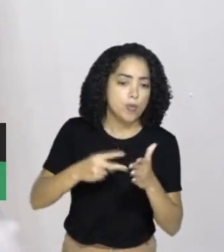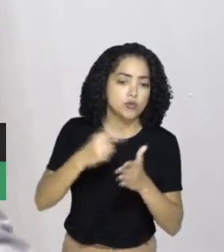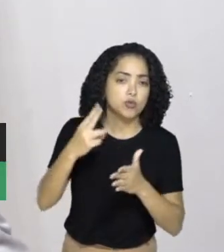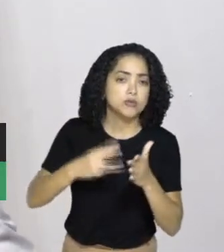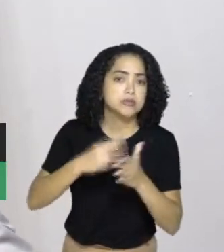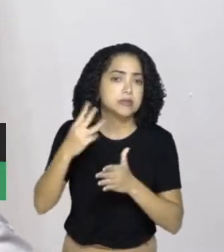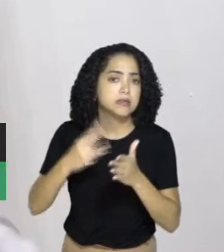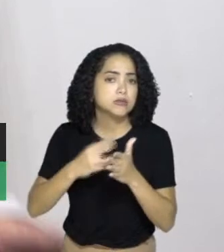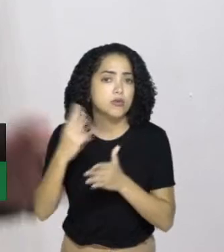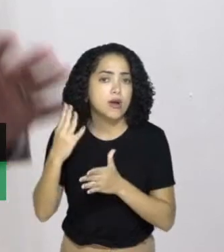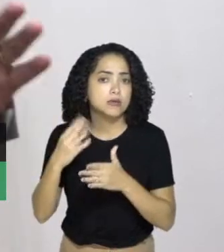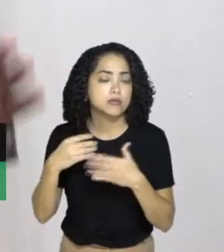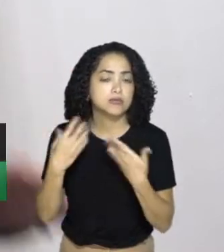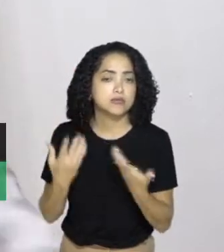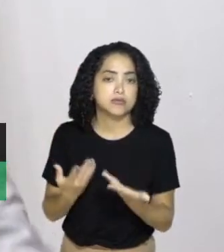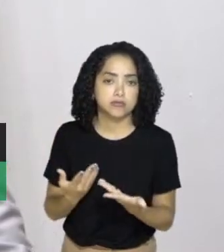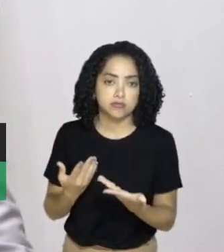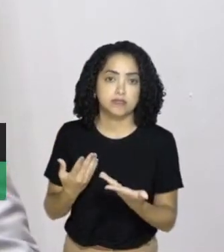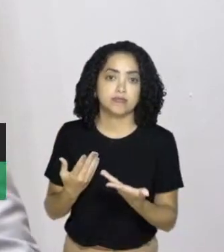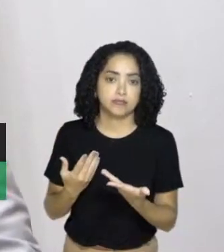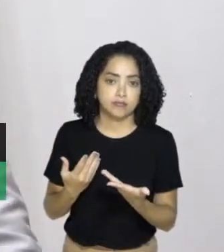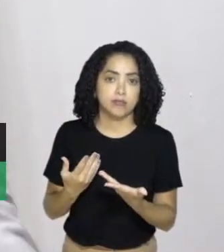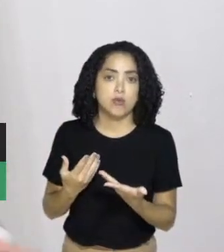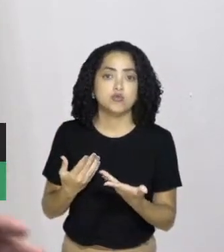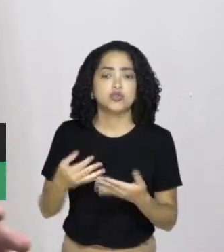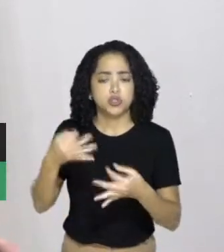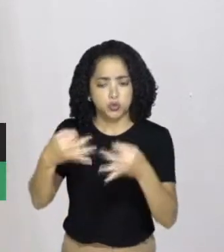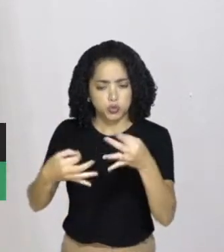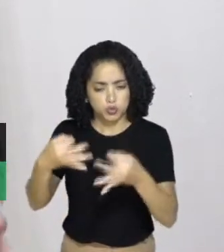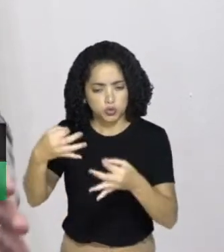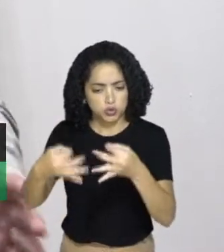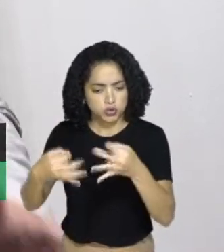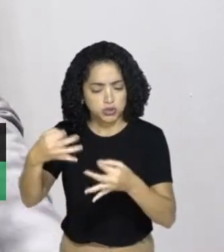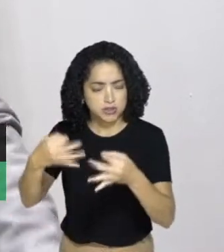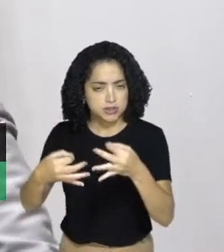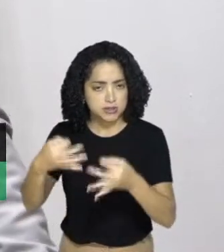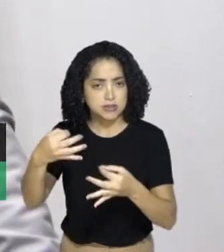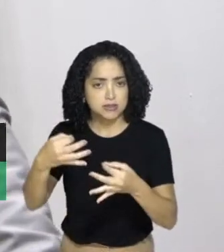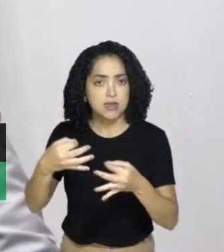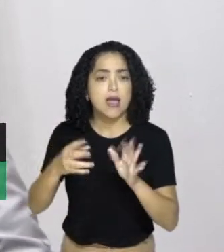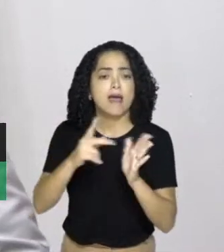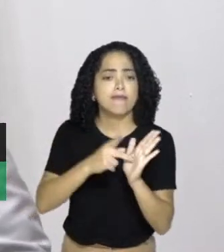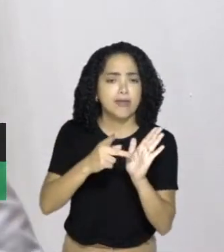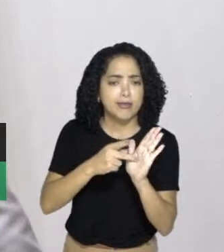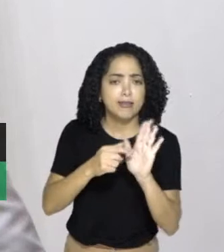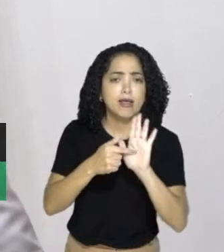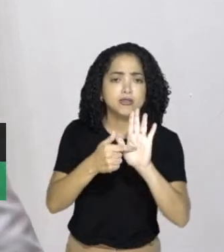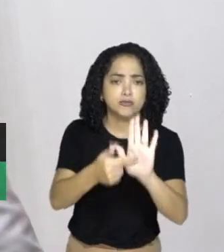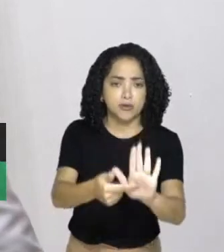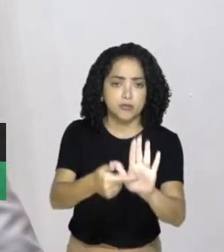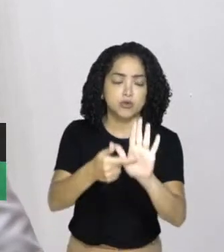embora. Um dia vai fazer justiça. Um dia a verdade virá à tona.